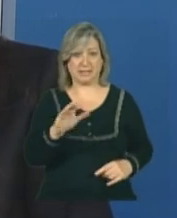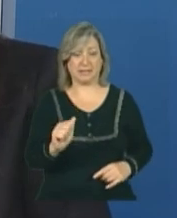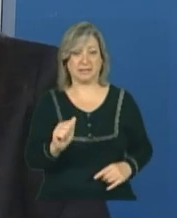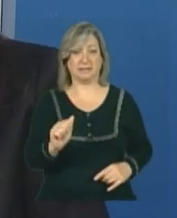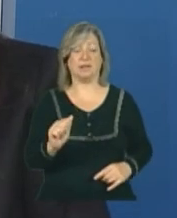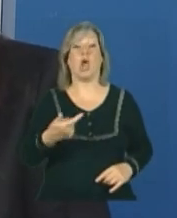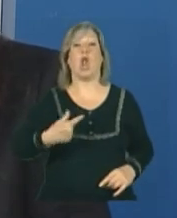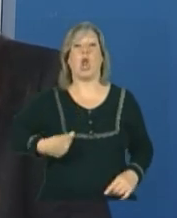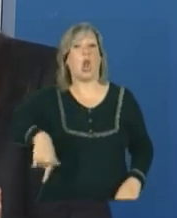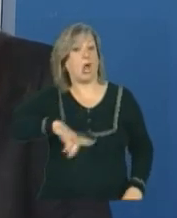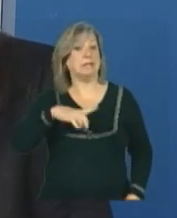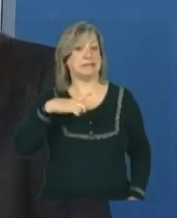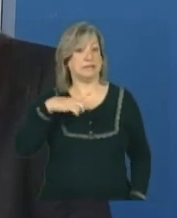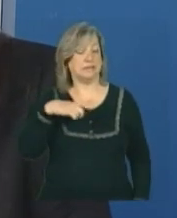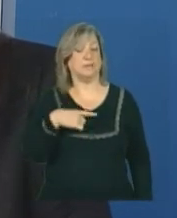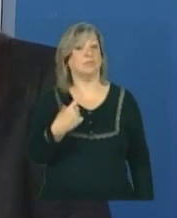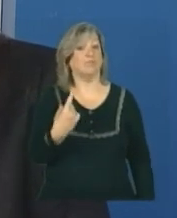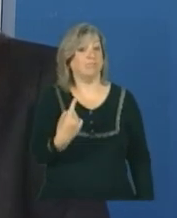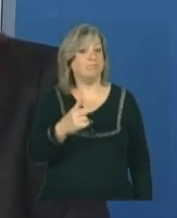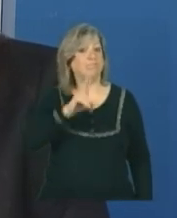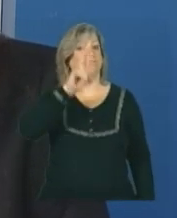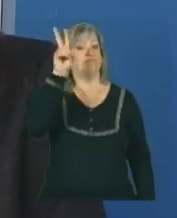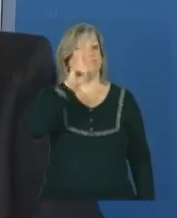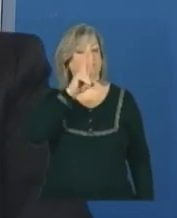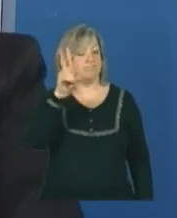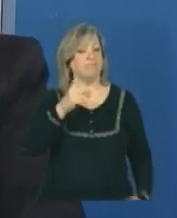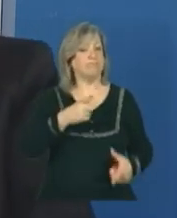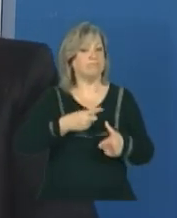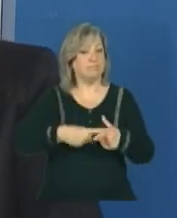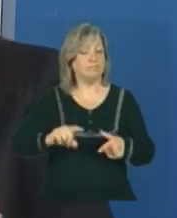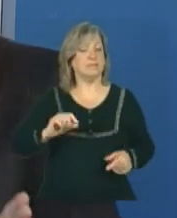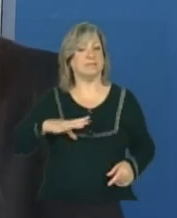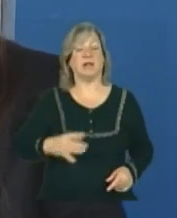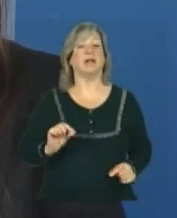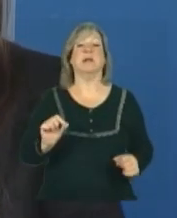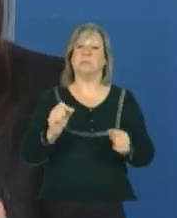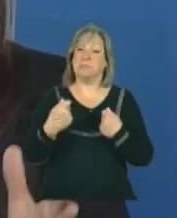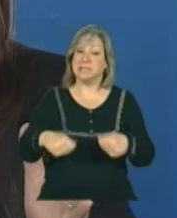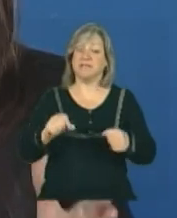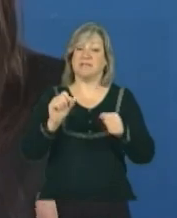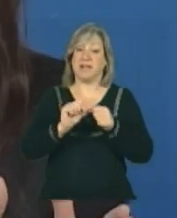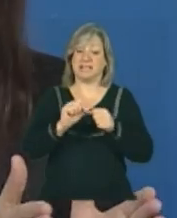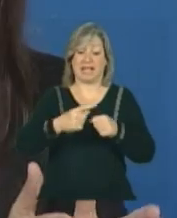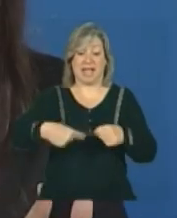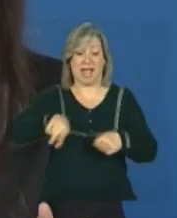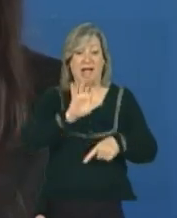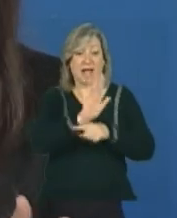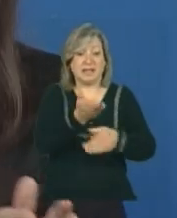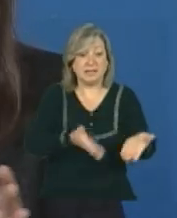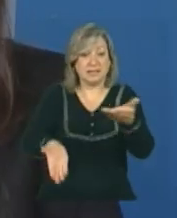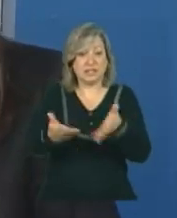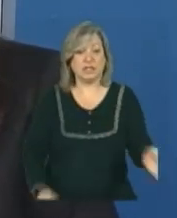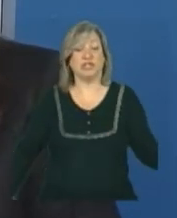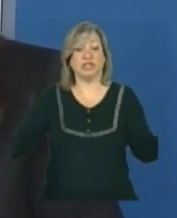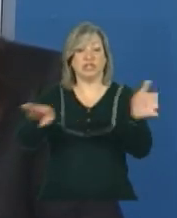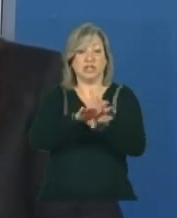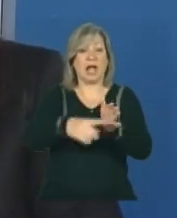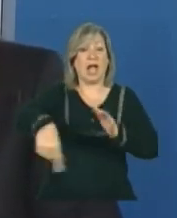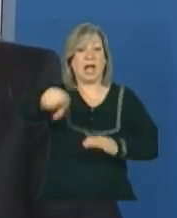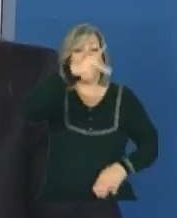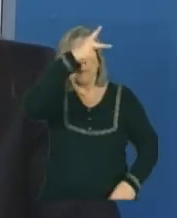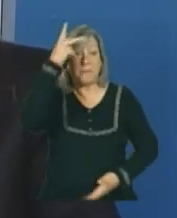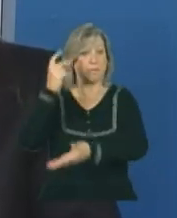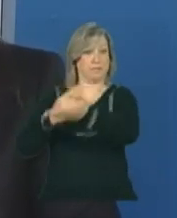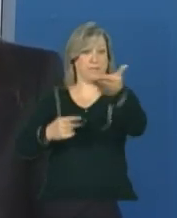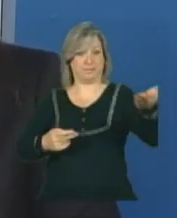nós temos um grande desafio que é fazer os serviços chegarem até a população. Esse é um desafio que eu